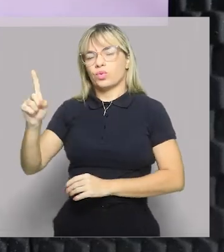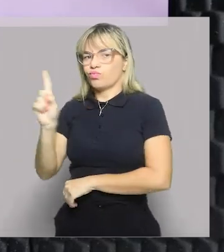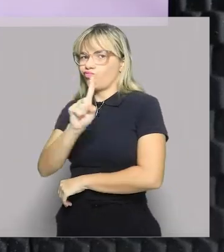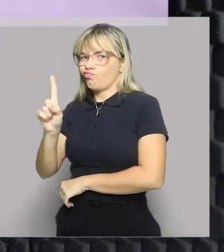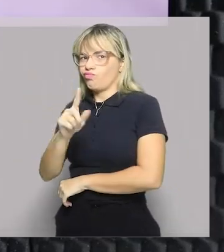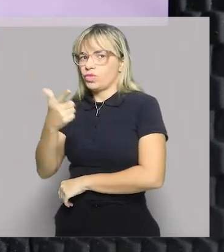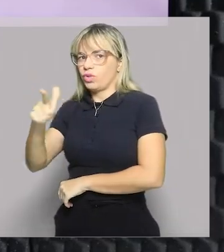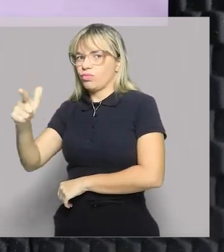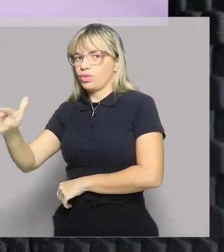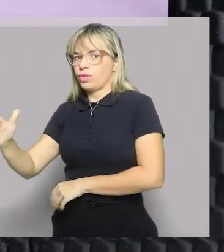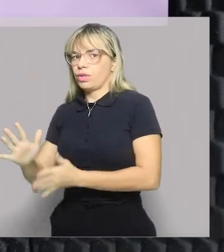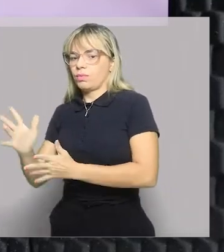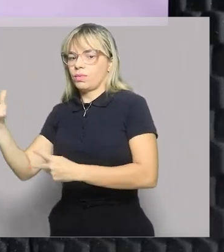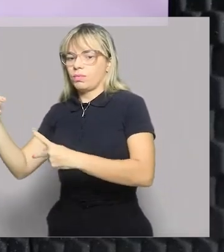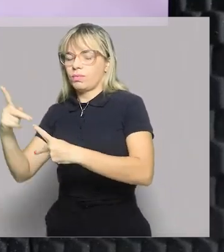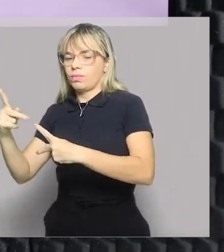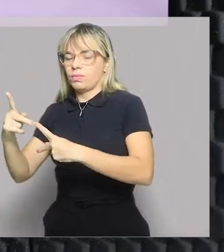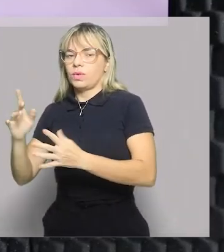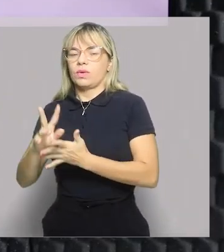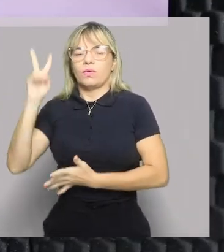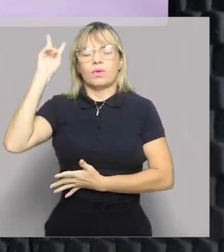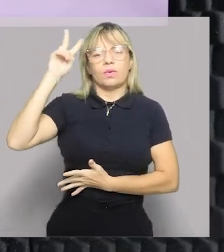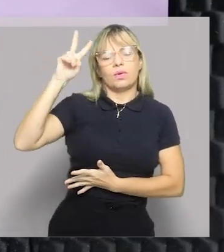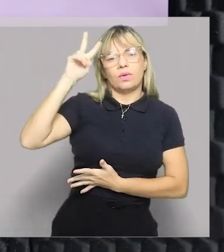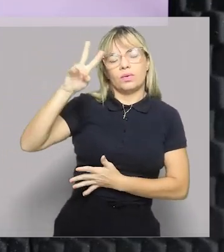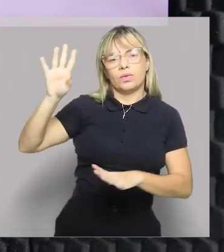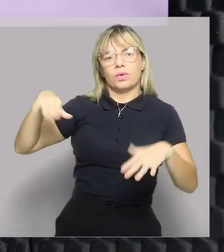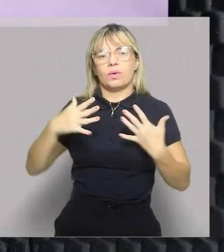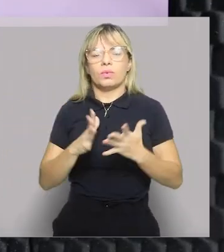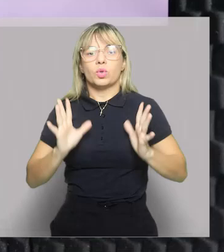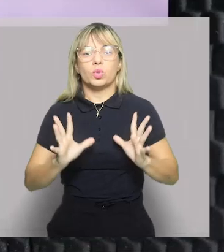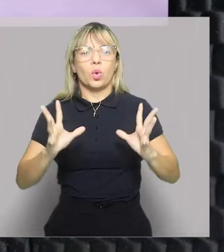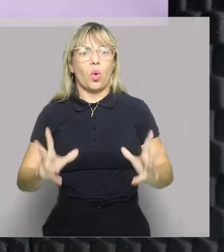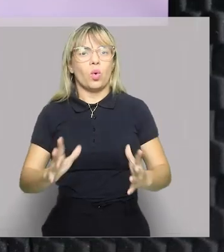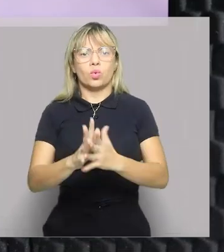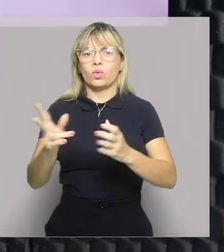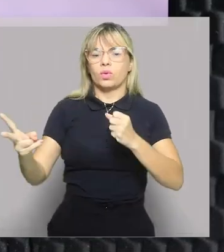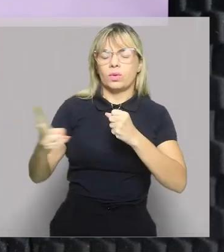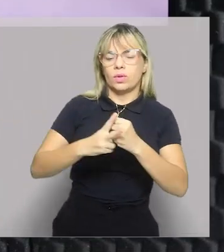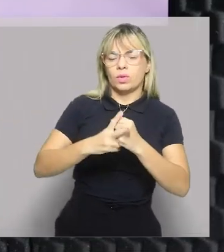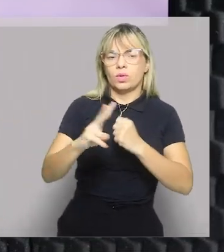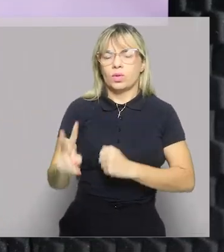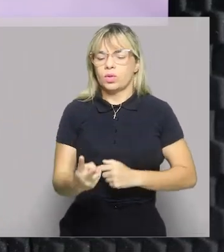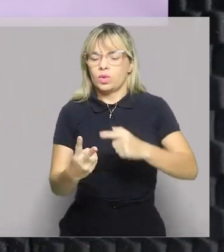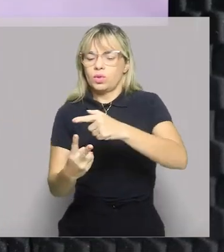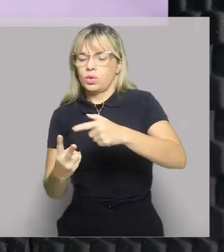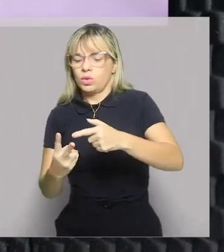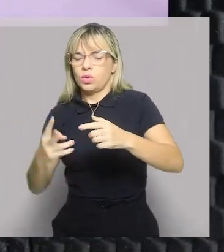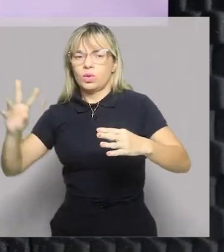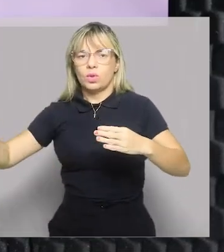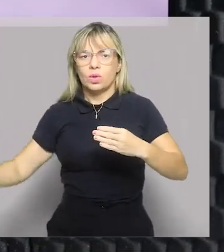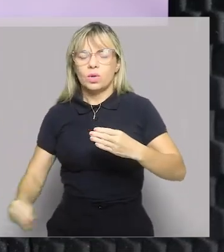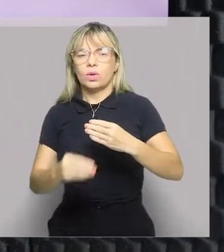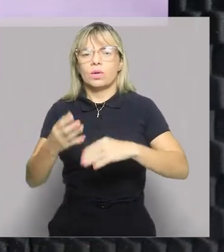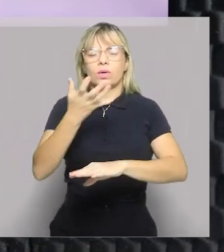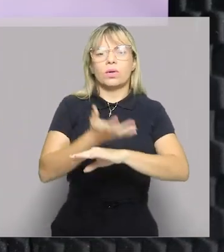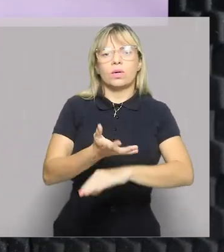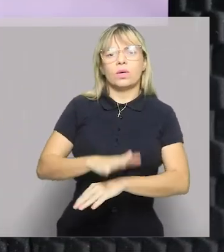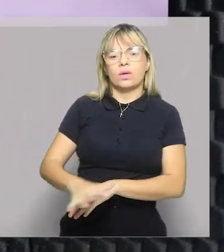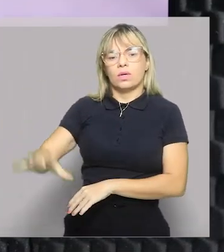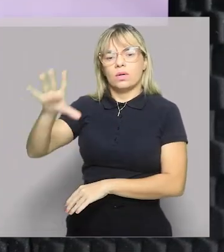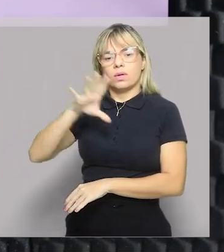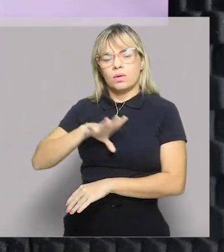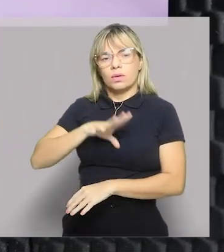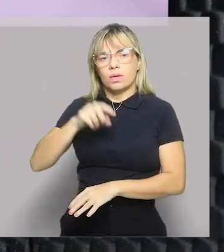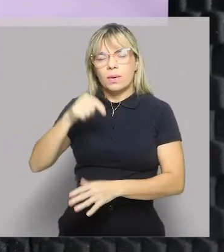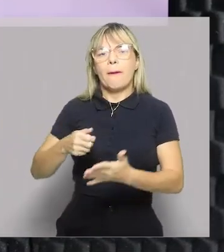tá certo? E convém lembrar, todos os verbos que exigem dois complementos na língua portuguesa, todos os verbos que